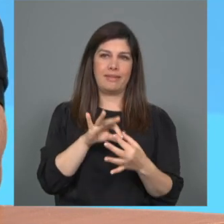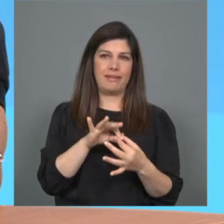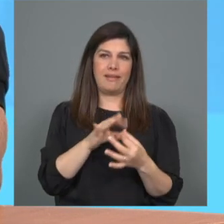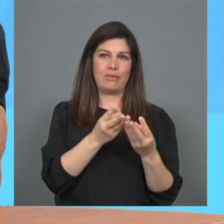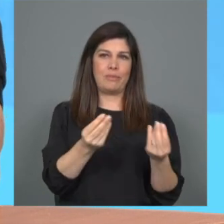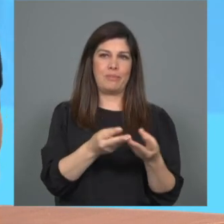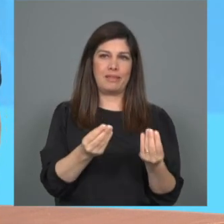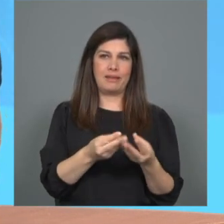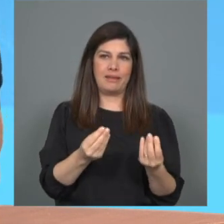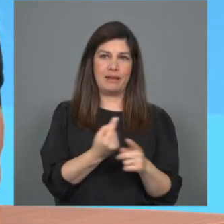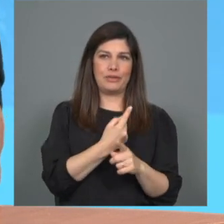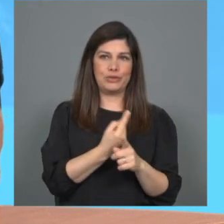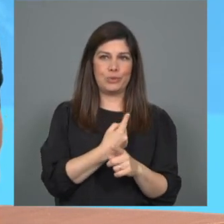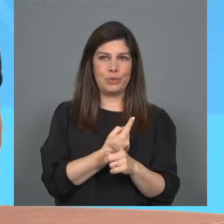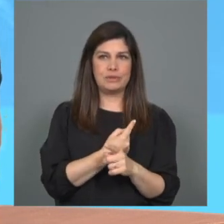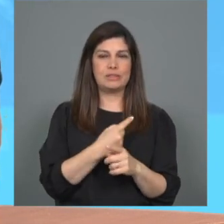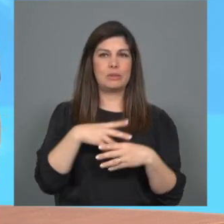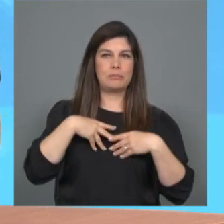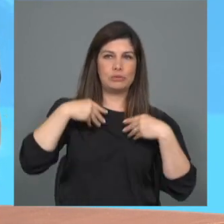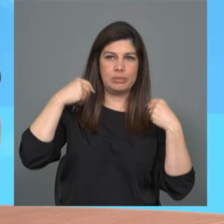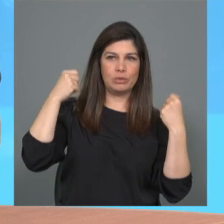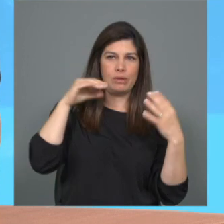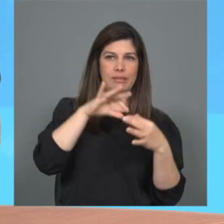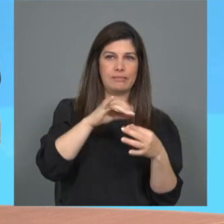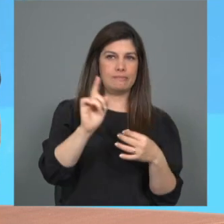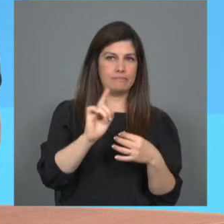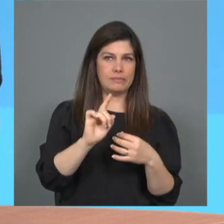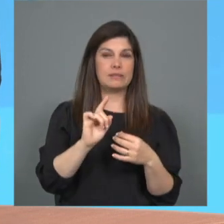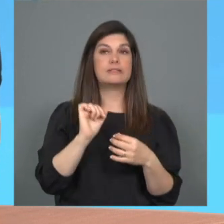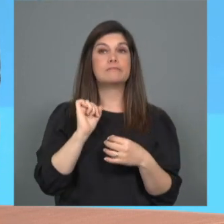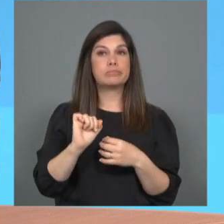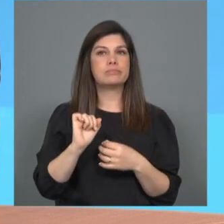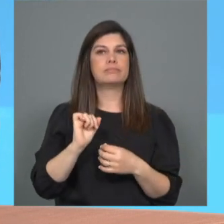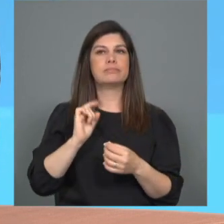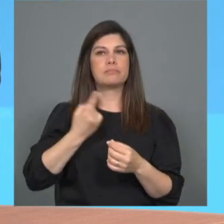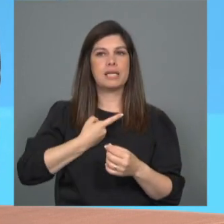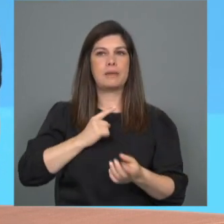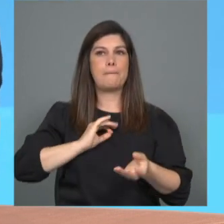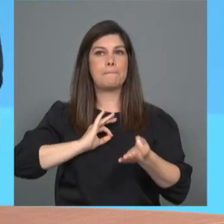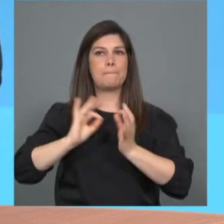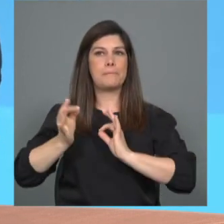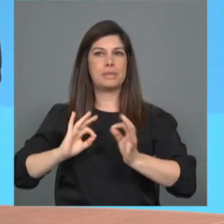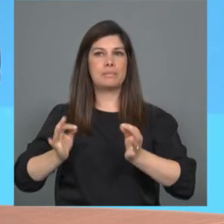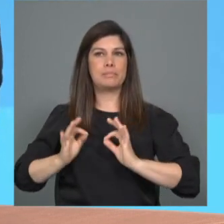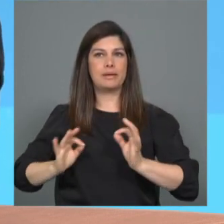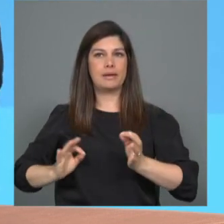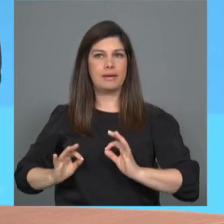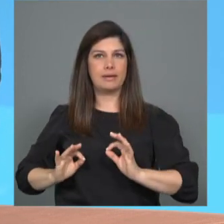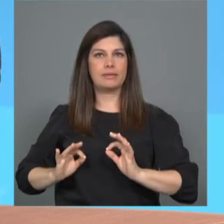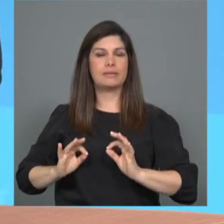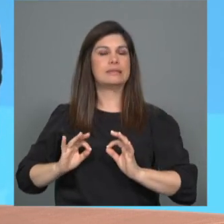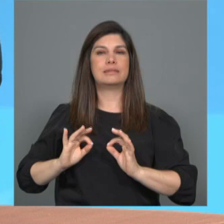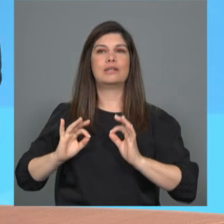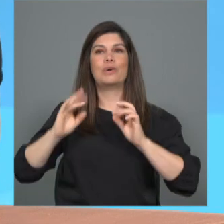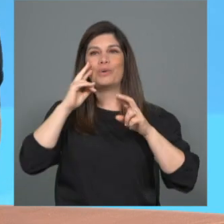bens materiais ou dos bens espirituais, mas mais na questão de estarmos preparados para o encontro com